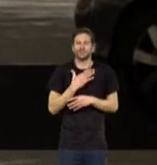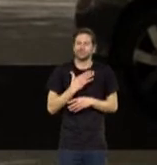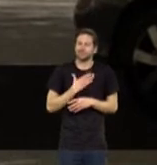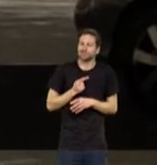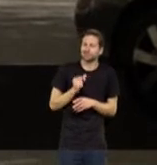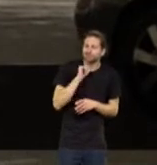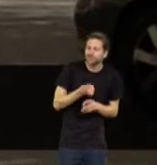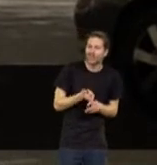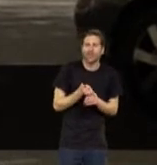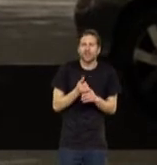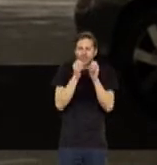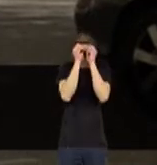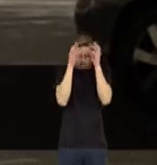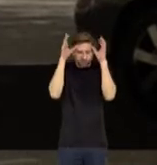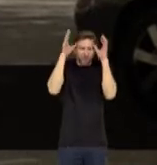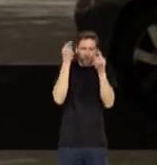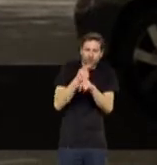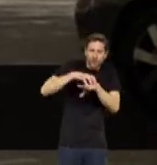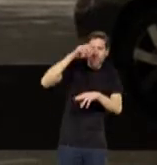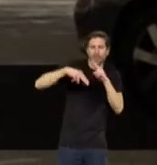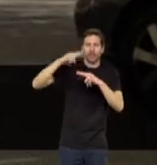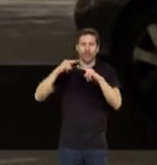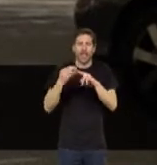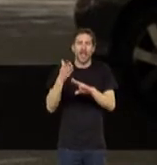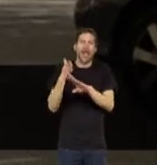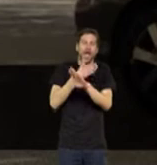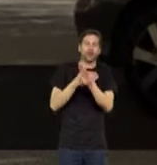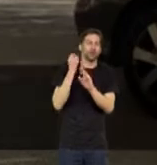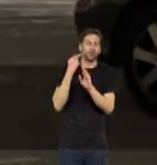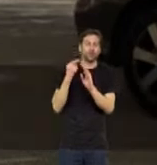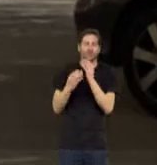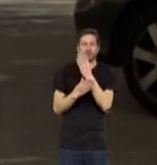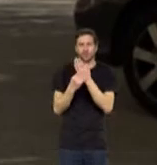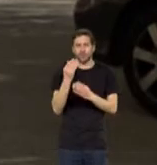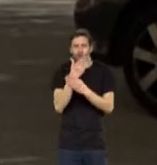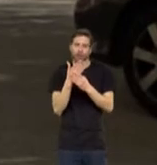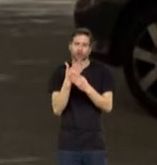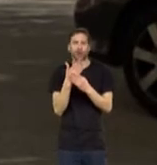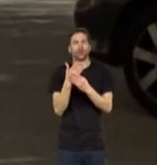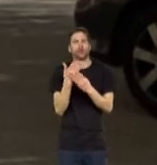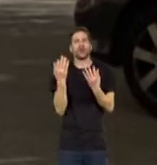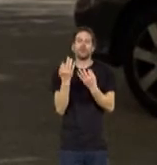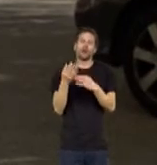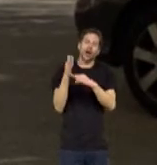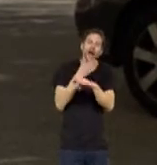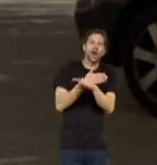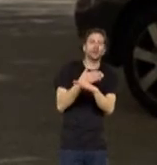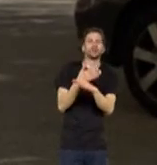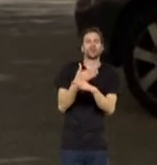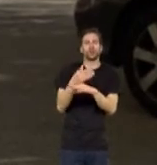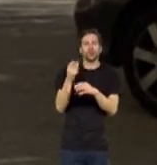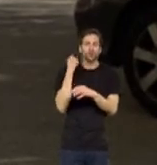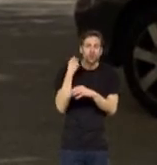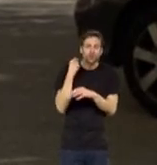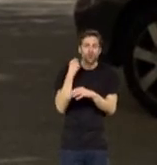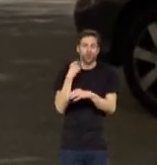aquele sonho de construir, aliás, andou um ano primeiro em engenharia, depois é que mudou para direito. E a minha mãe respondeu-lhe, mas se é isso que tu queres, se é esse o